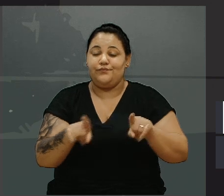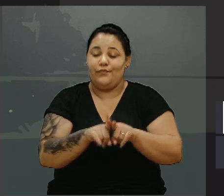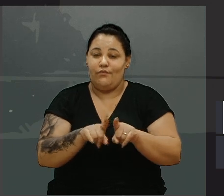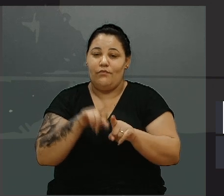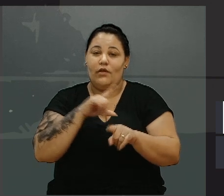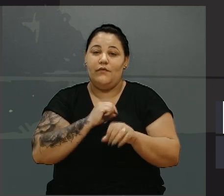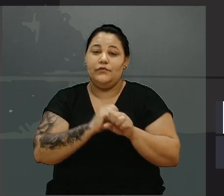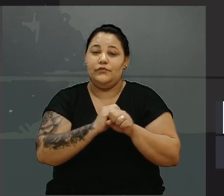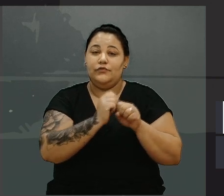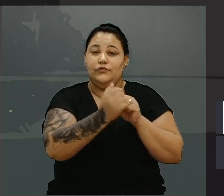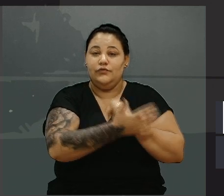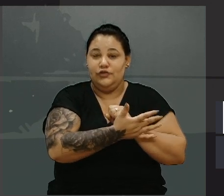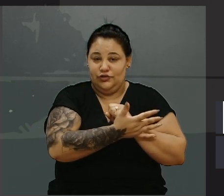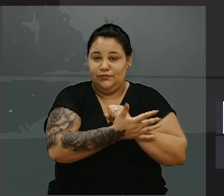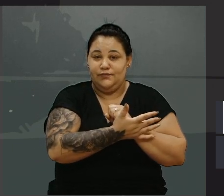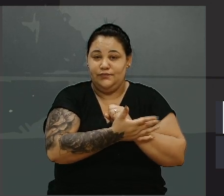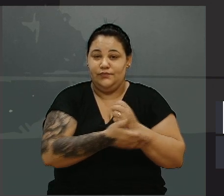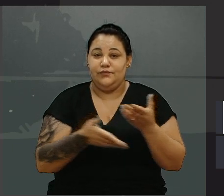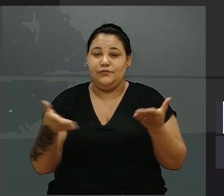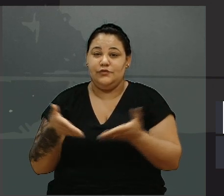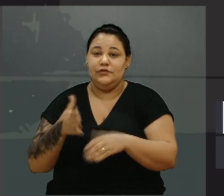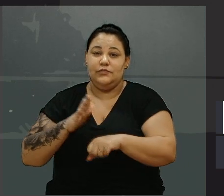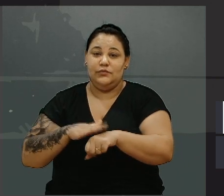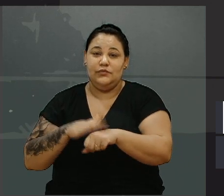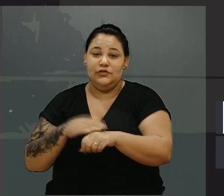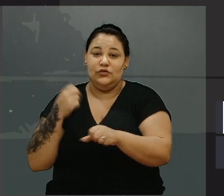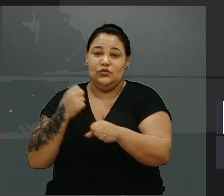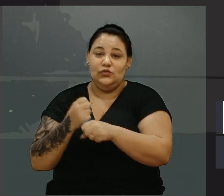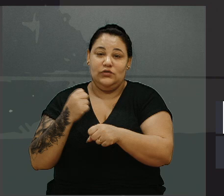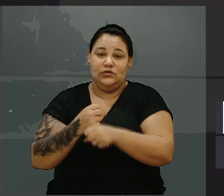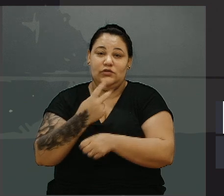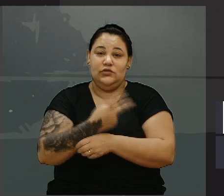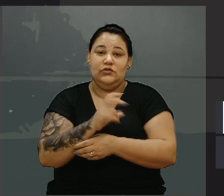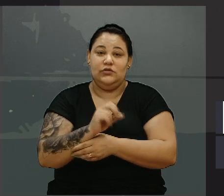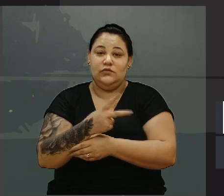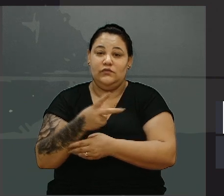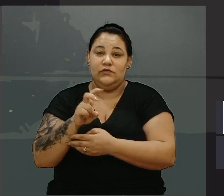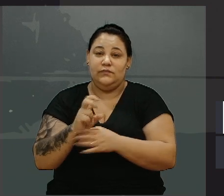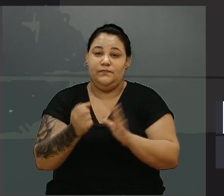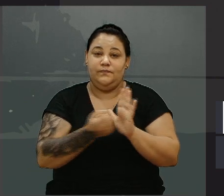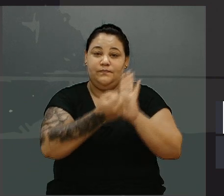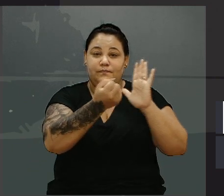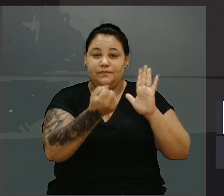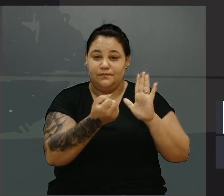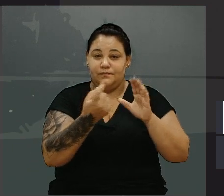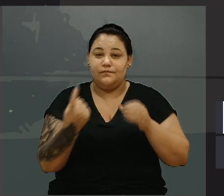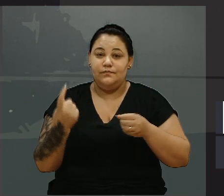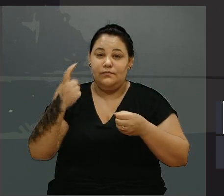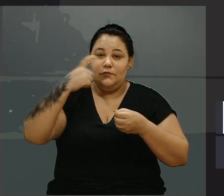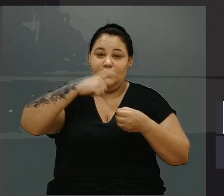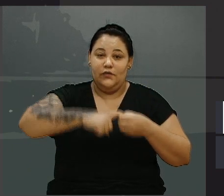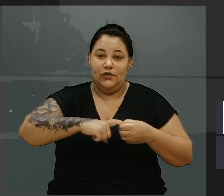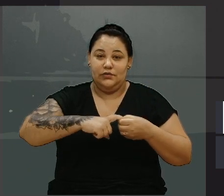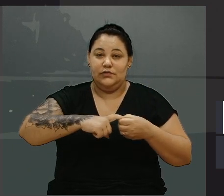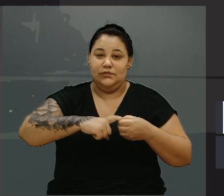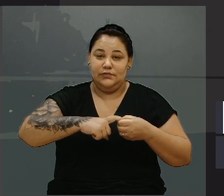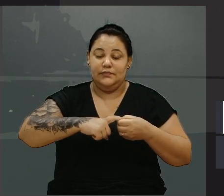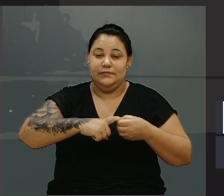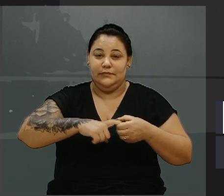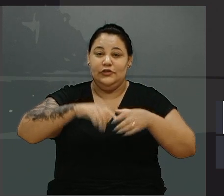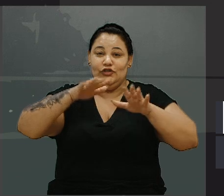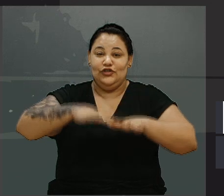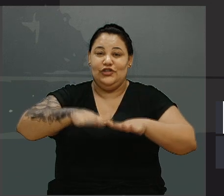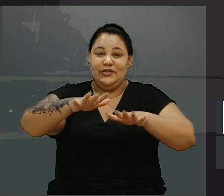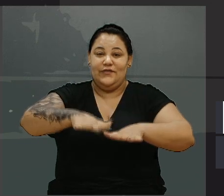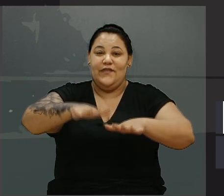pandemia, e nesse momento, né, no ano de 2025, marca efetivamente o retorno dos